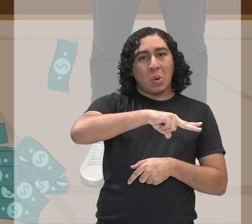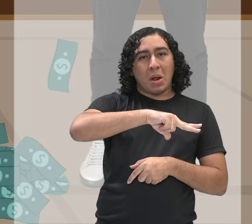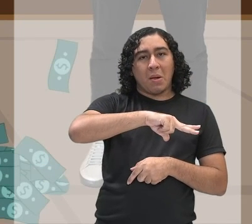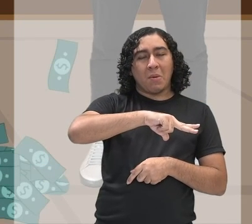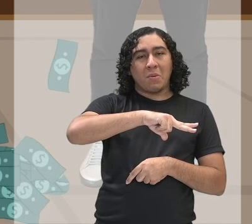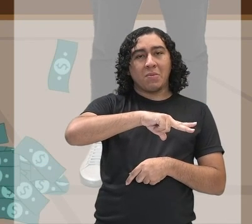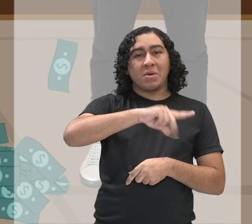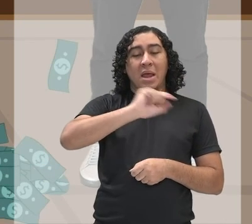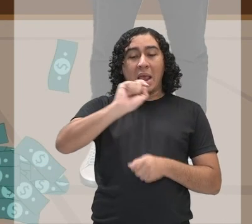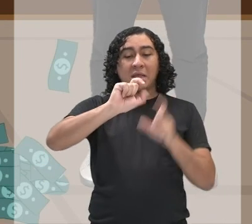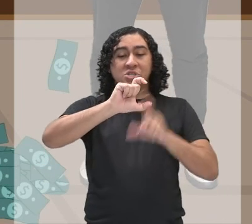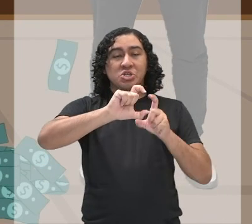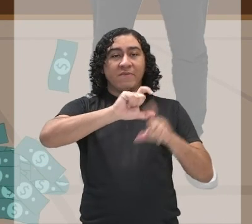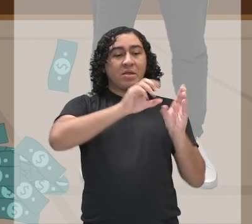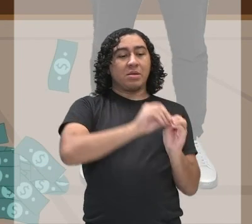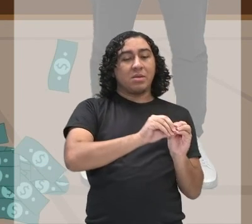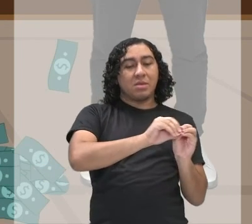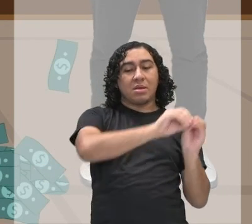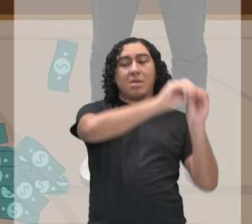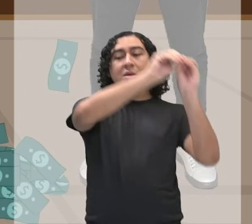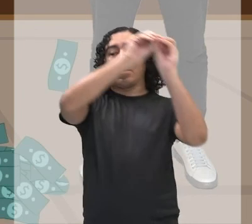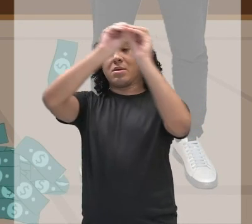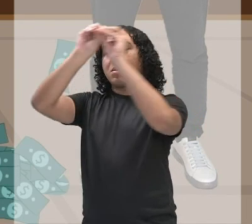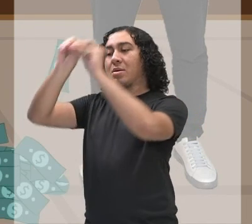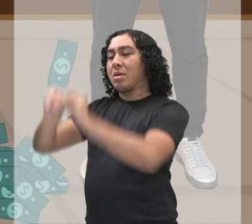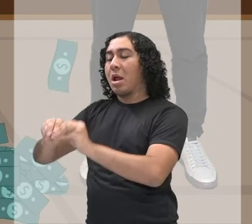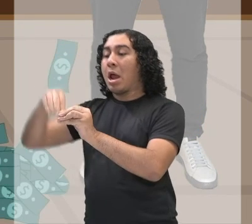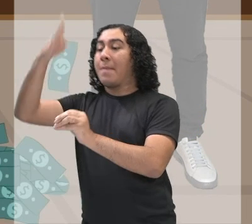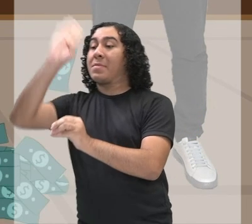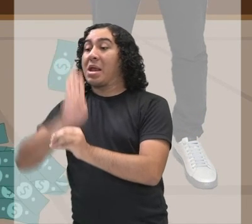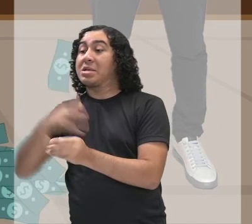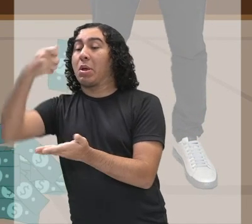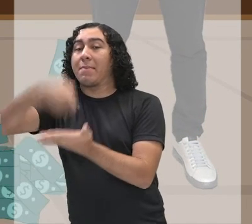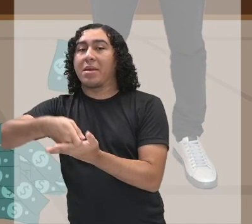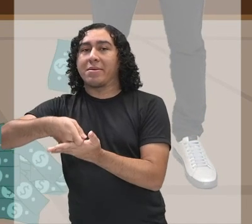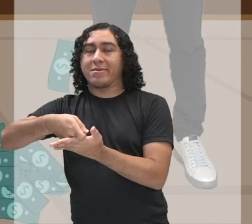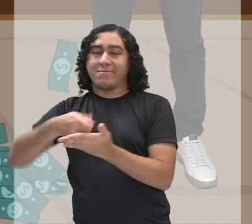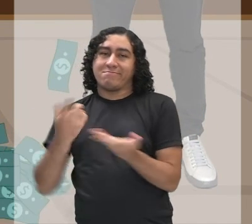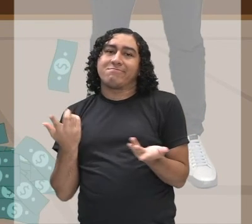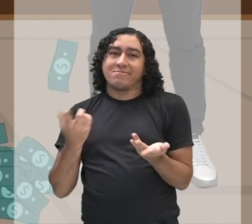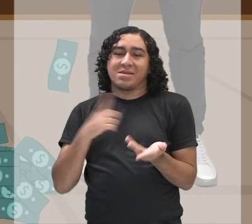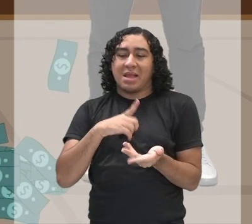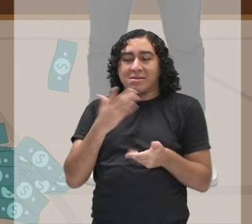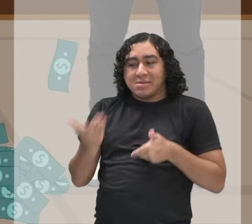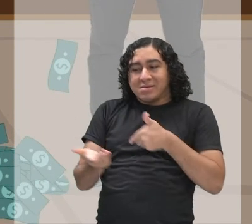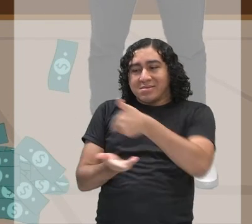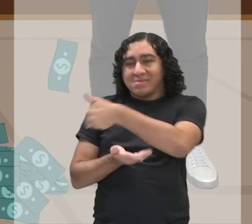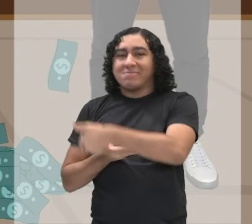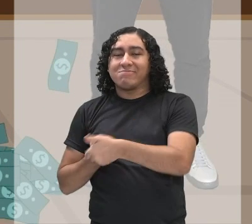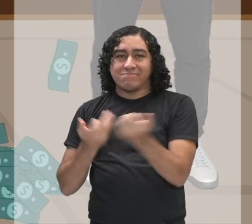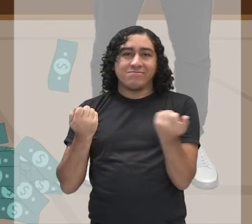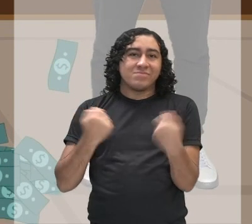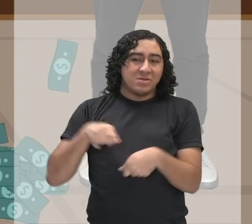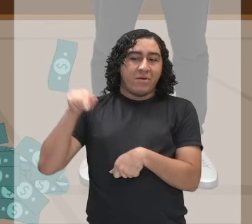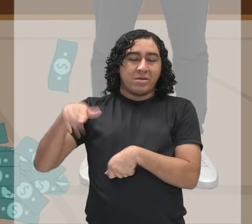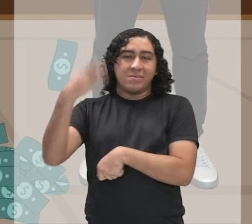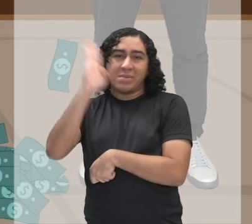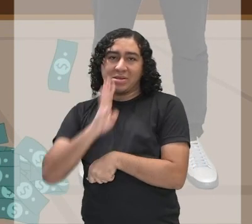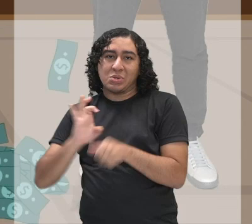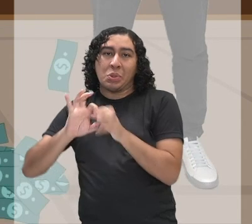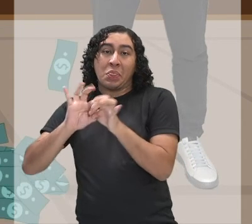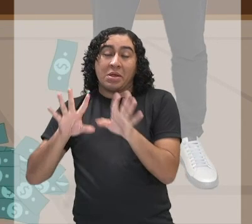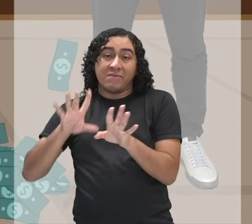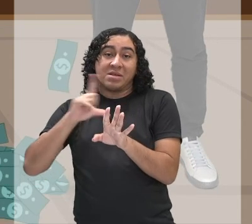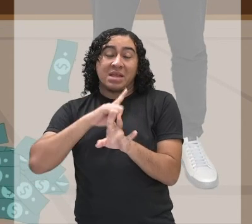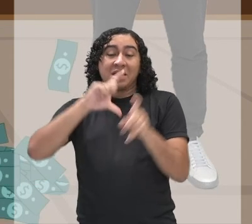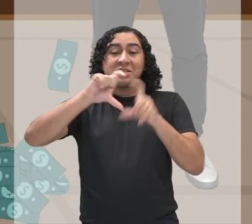já contraindo uma dívida externa, né, para poder se tornar independente. O Brasil comprou aí